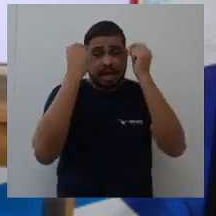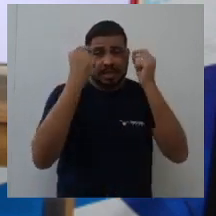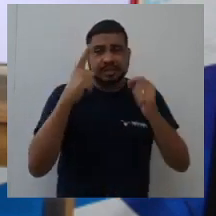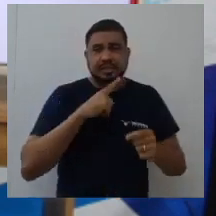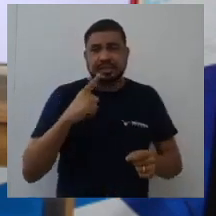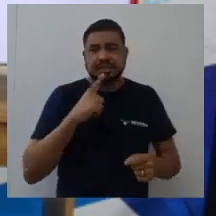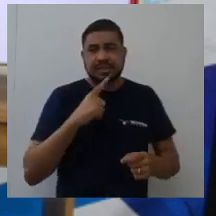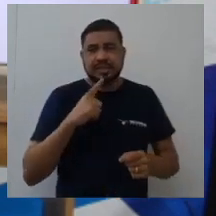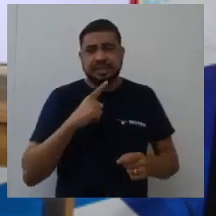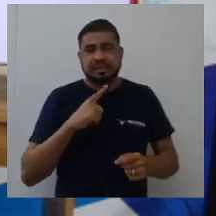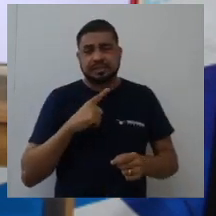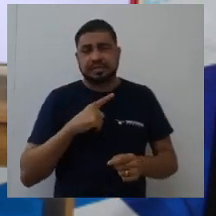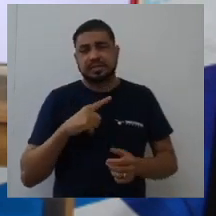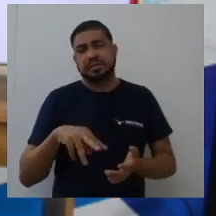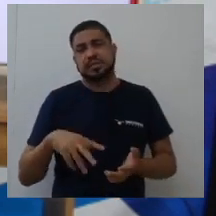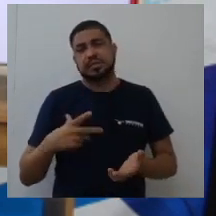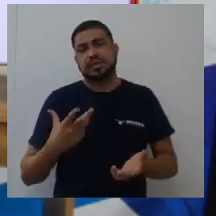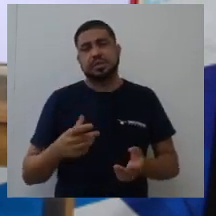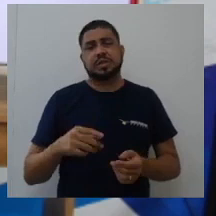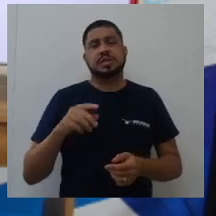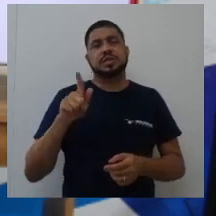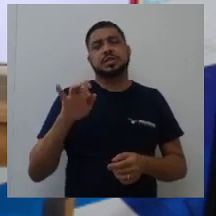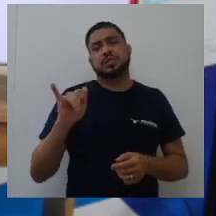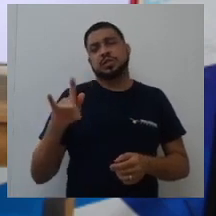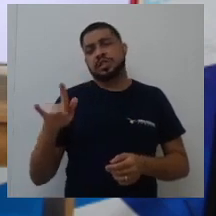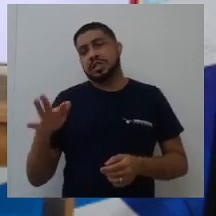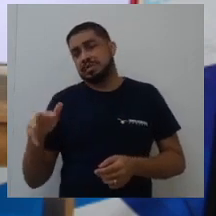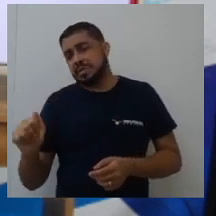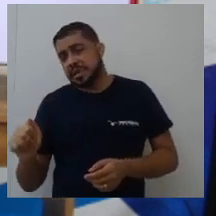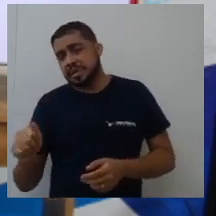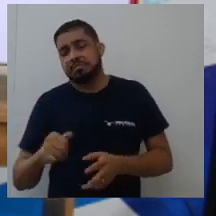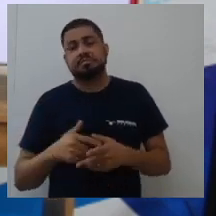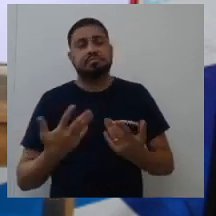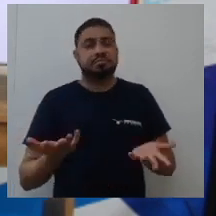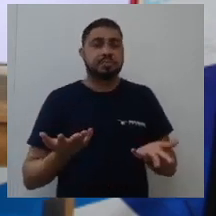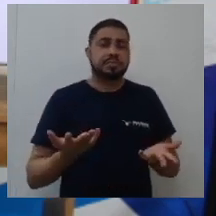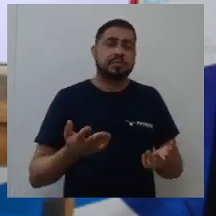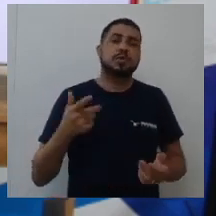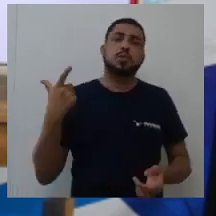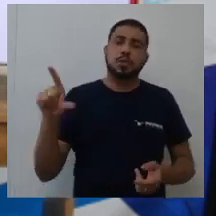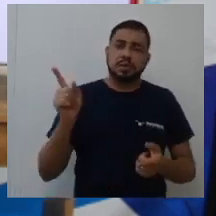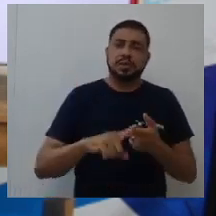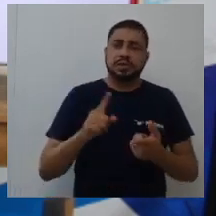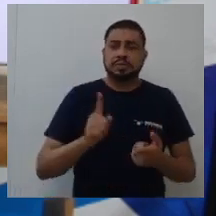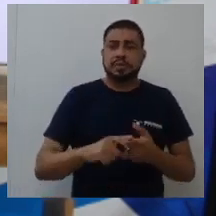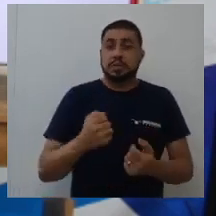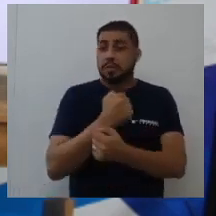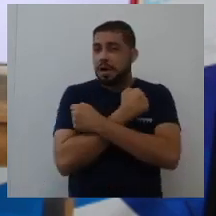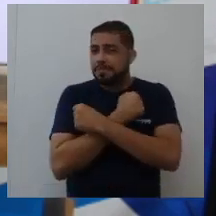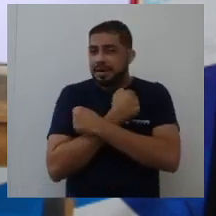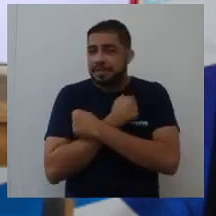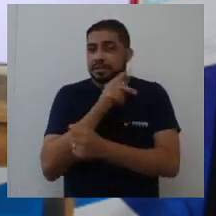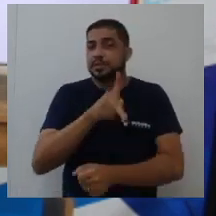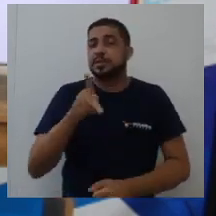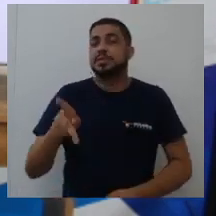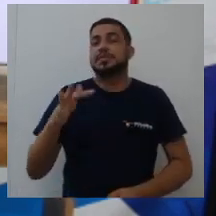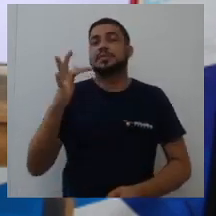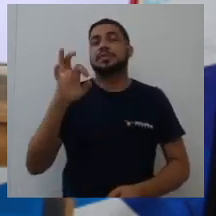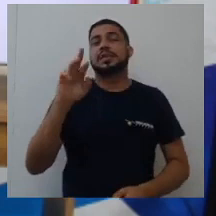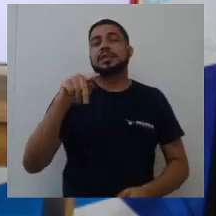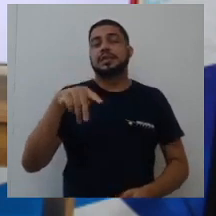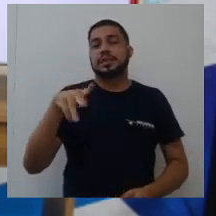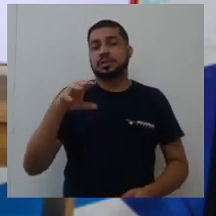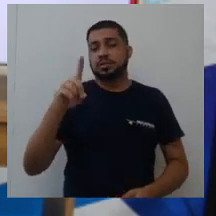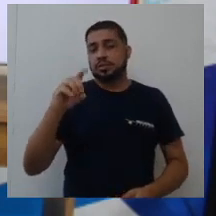tivessem um Cabri Geometry, tivessem um GeoGebra, seria, né? Outro cara aí também que eu quero mandar um abraço, o professor Fernando Raul